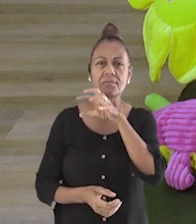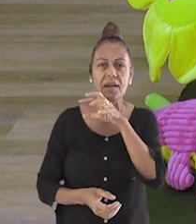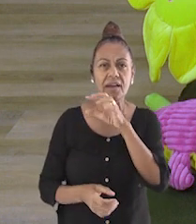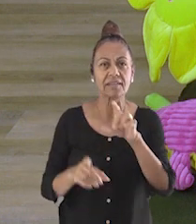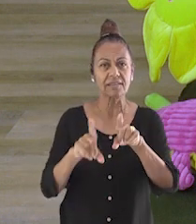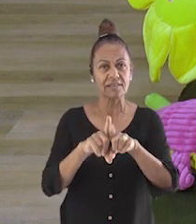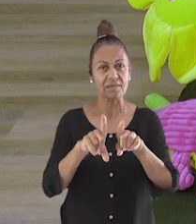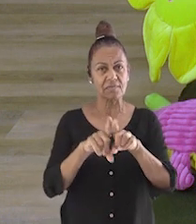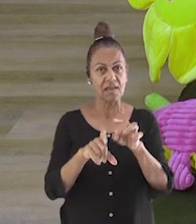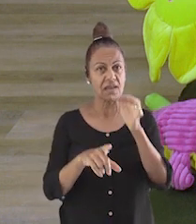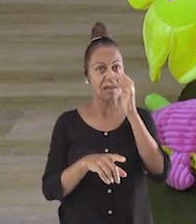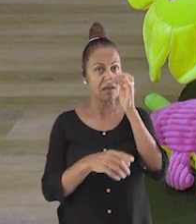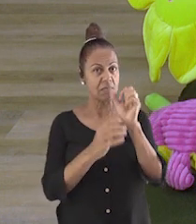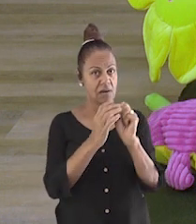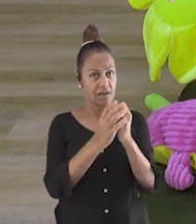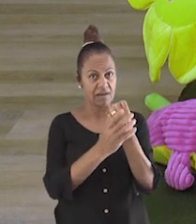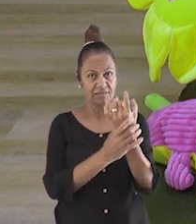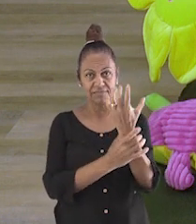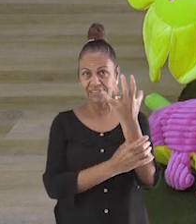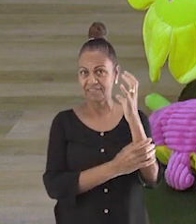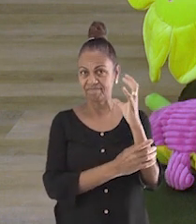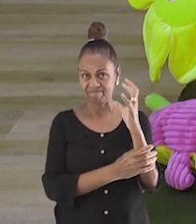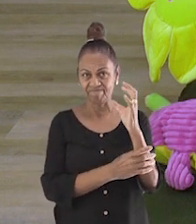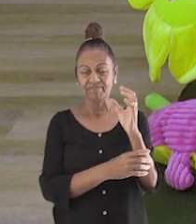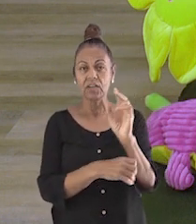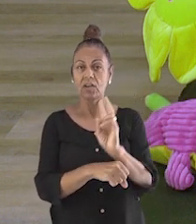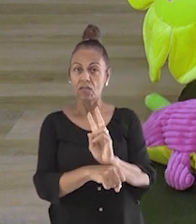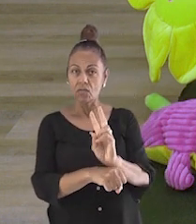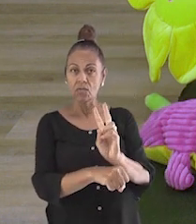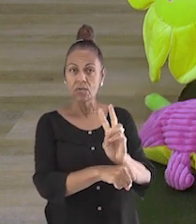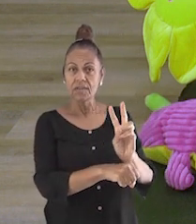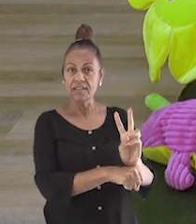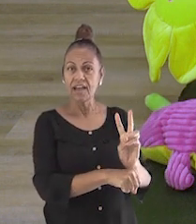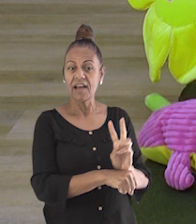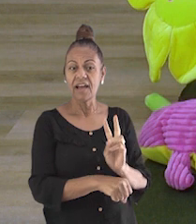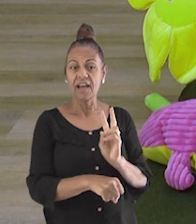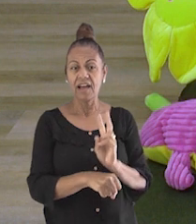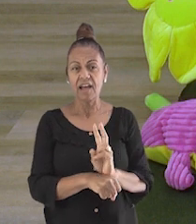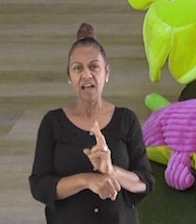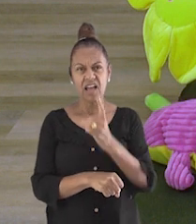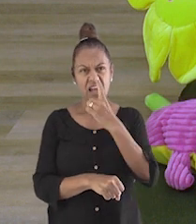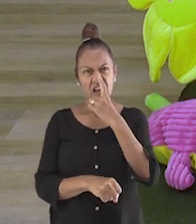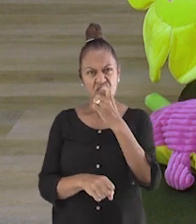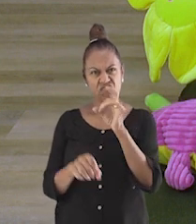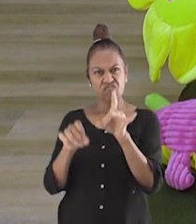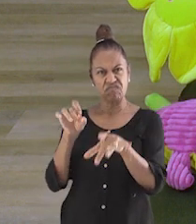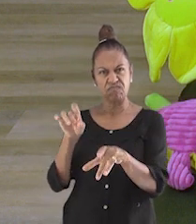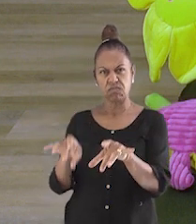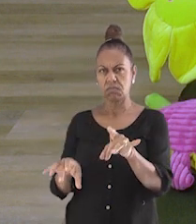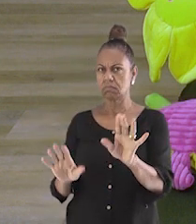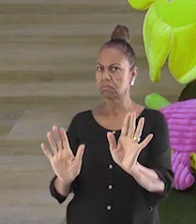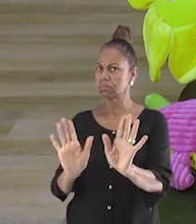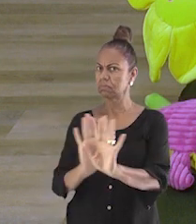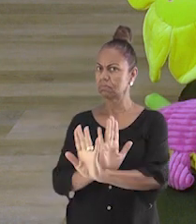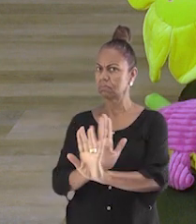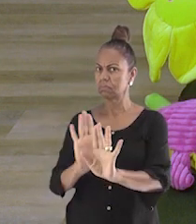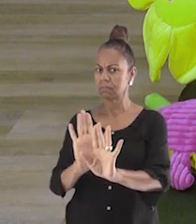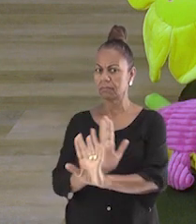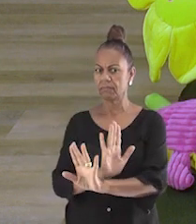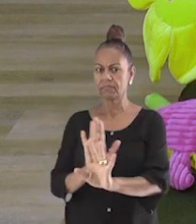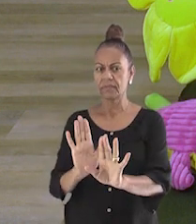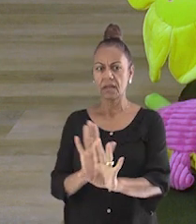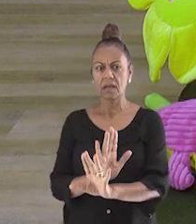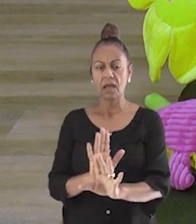a casa, o habitat de tantos animais e plantas. Por isso, nós vamos cuidar